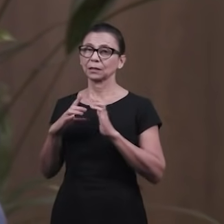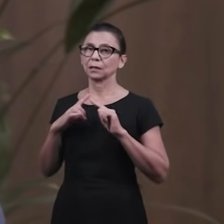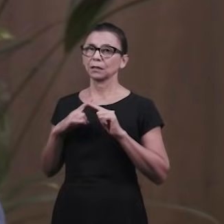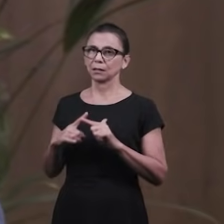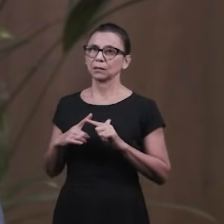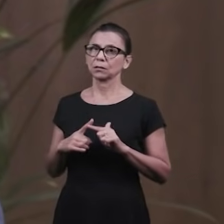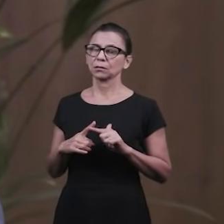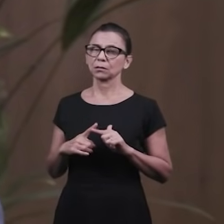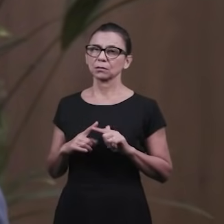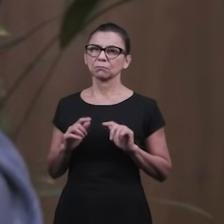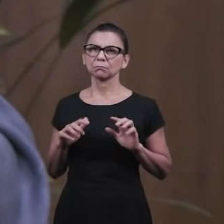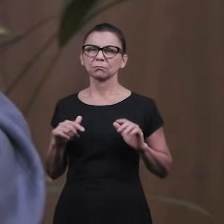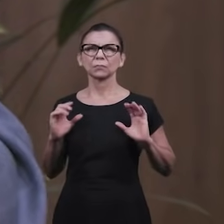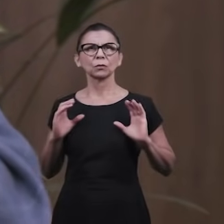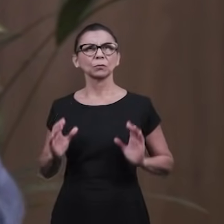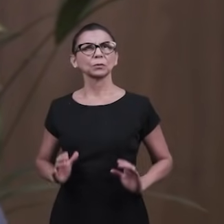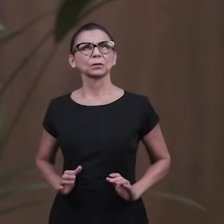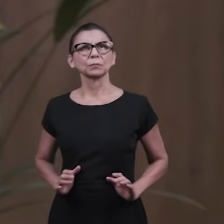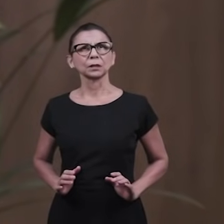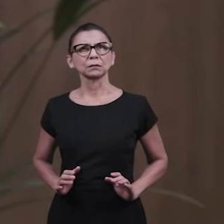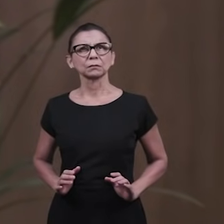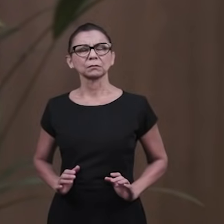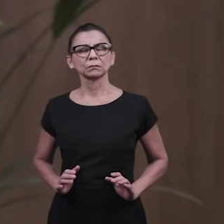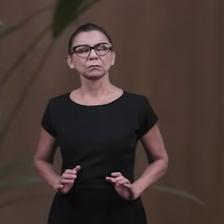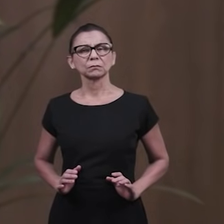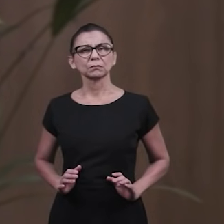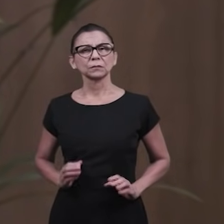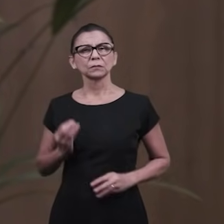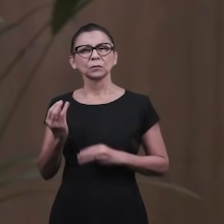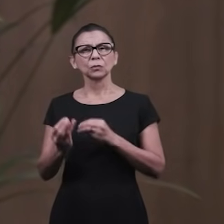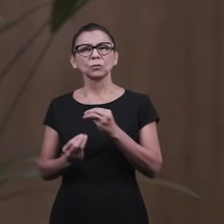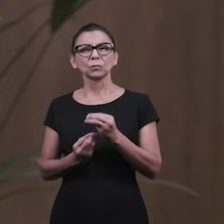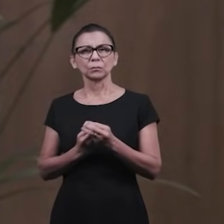igreja? De que forma isso ia acontecer?